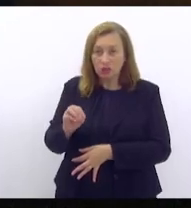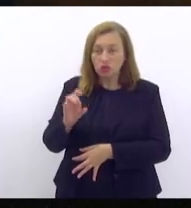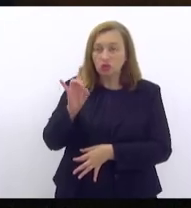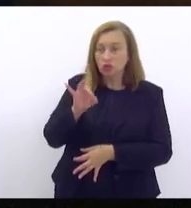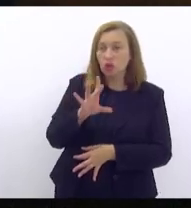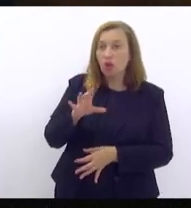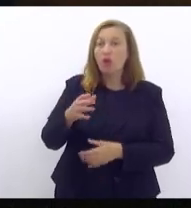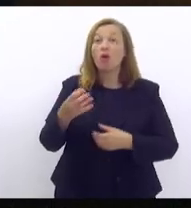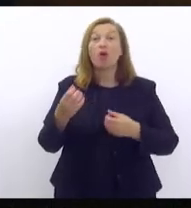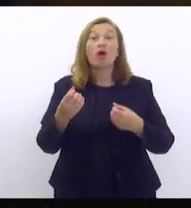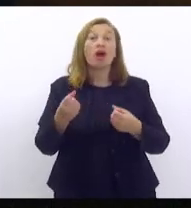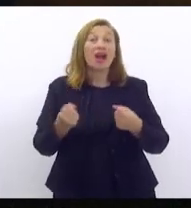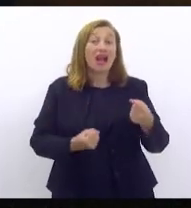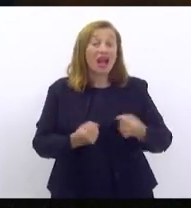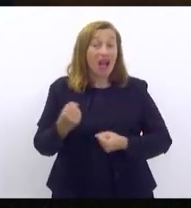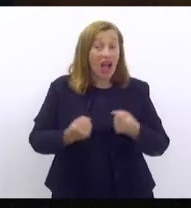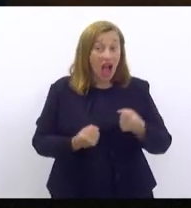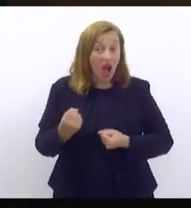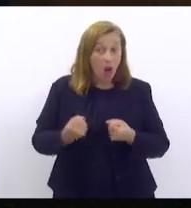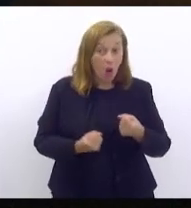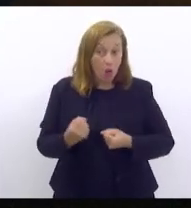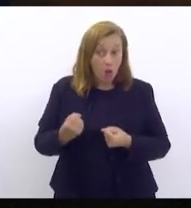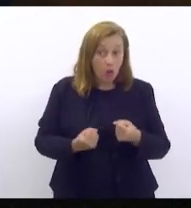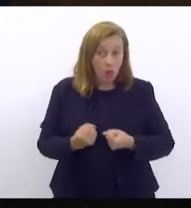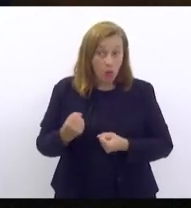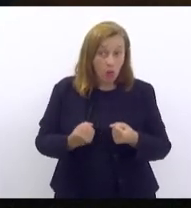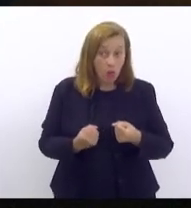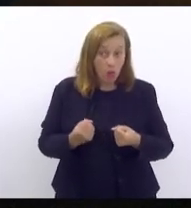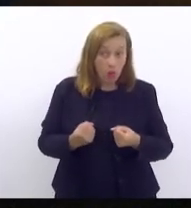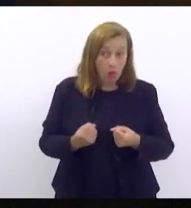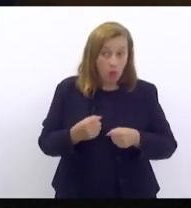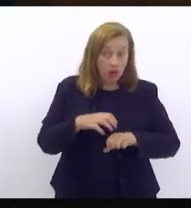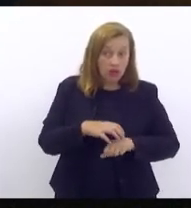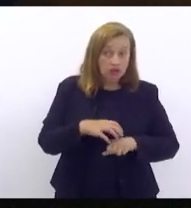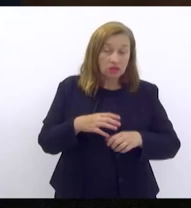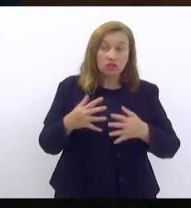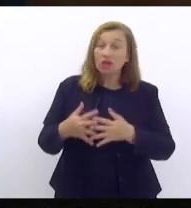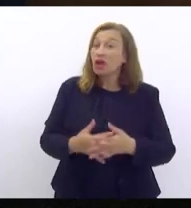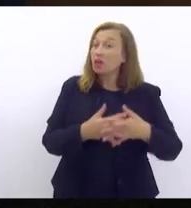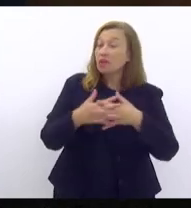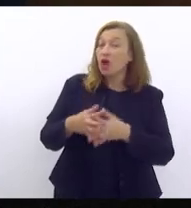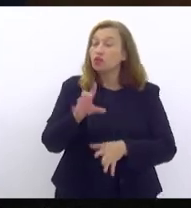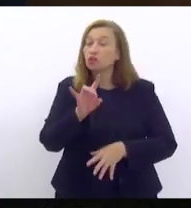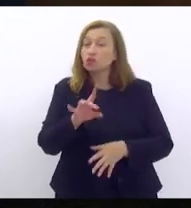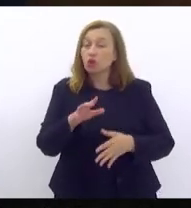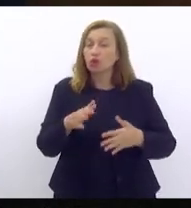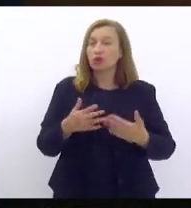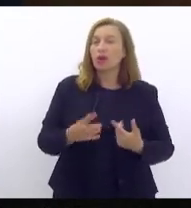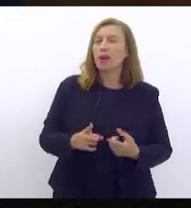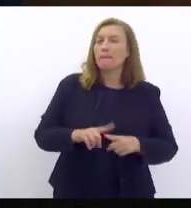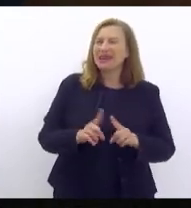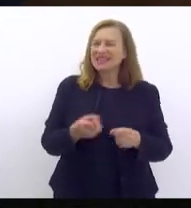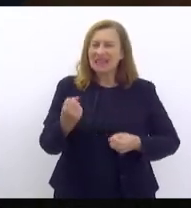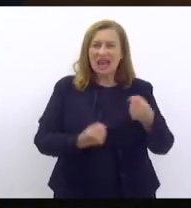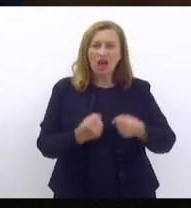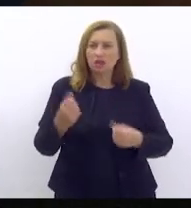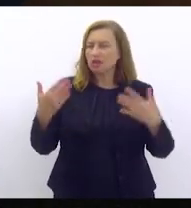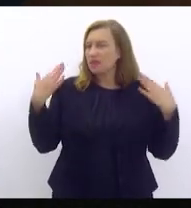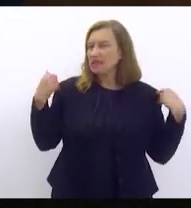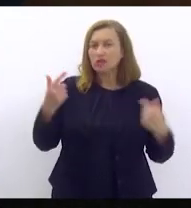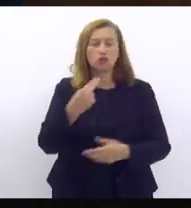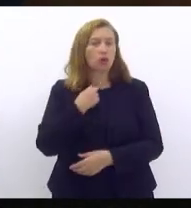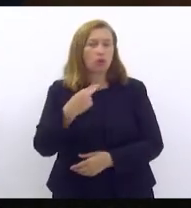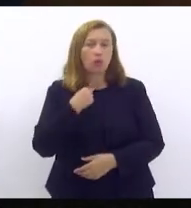transporte. Carro de transporte. O Detro não pode fiscalizar nem prender carro de passeio. Os reboques que ela usa são